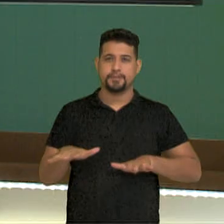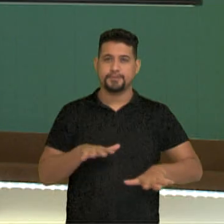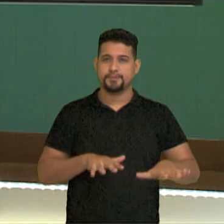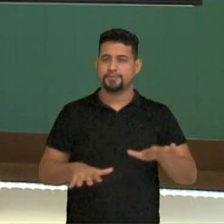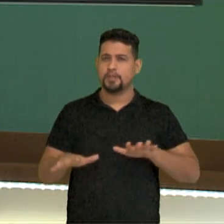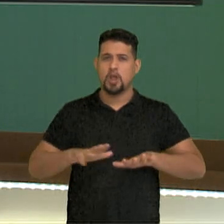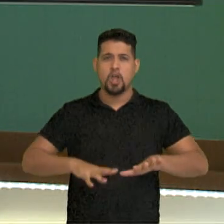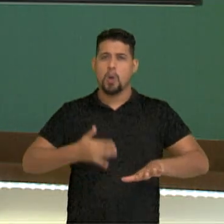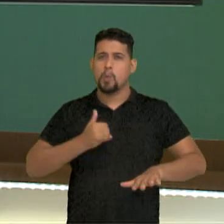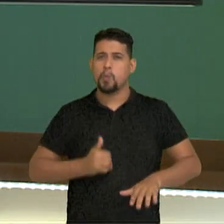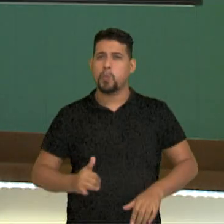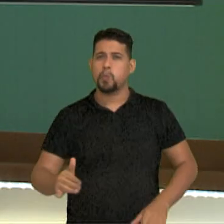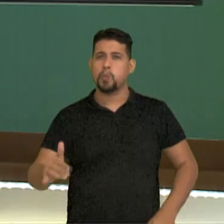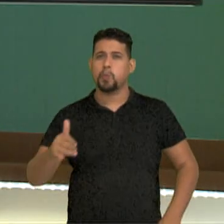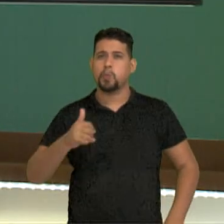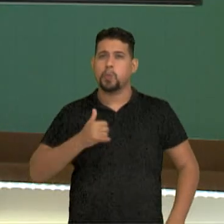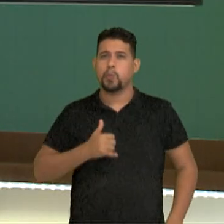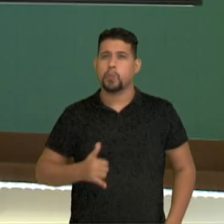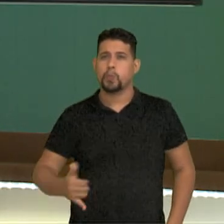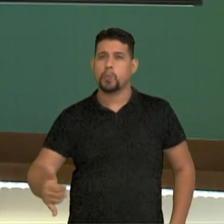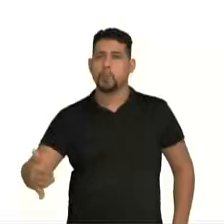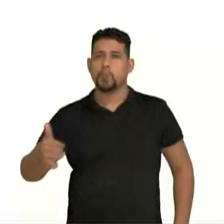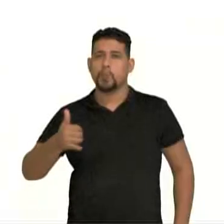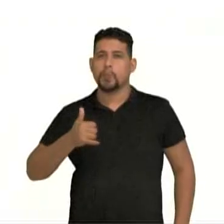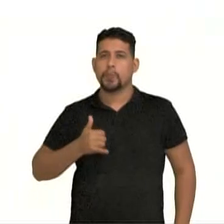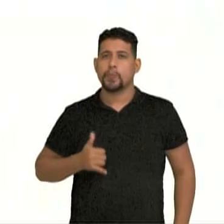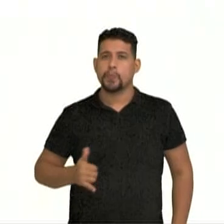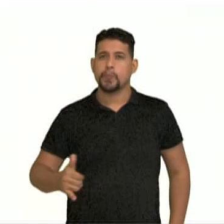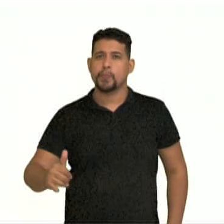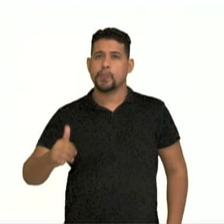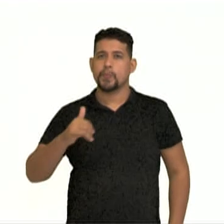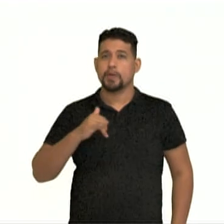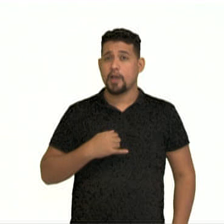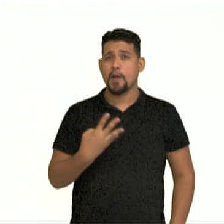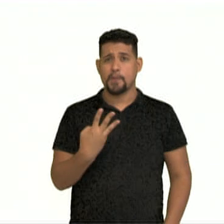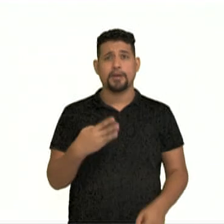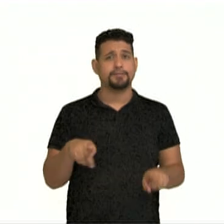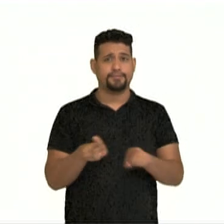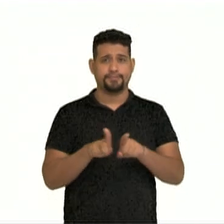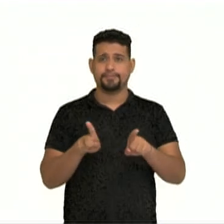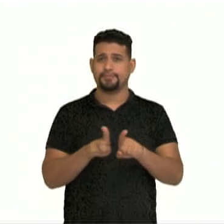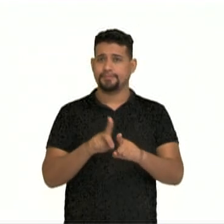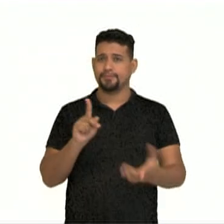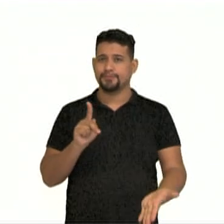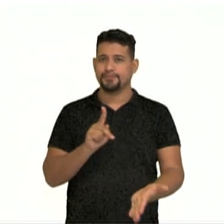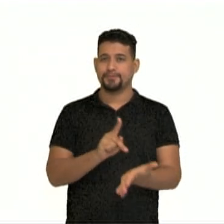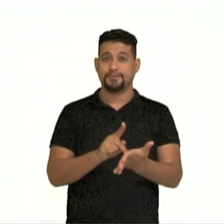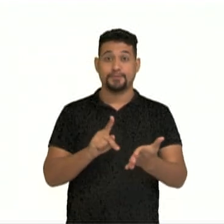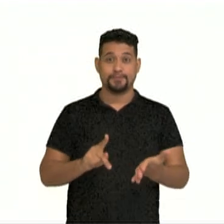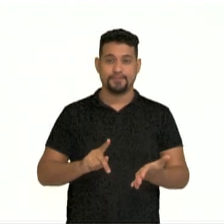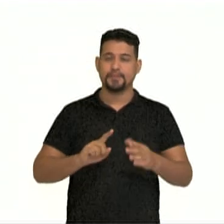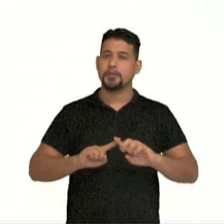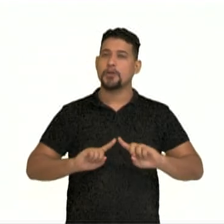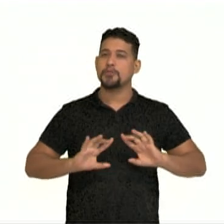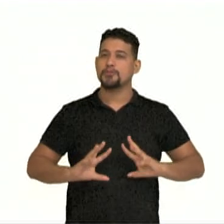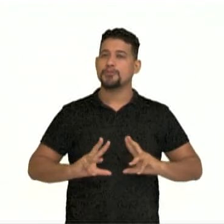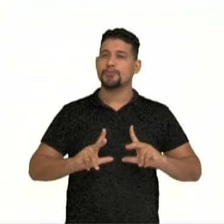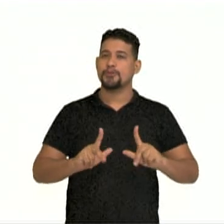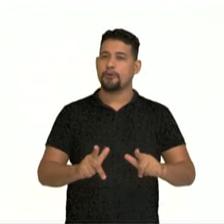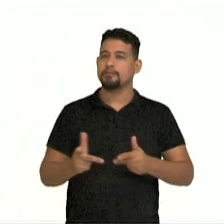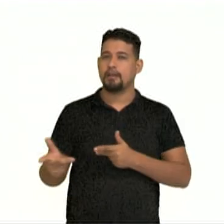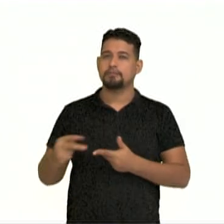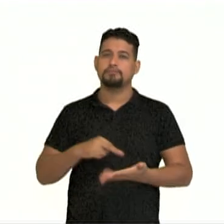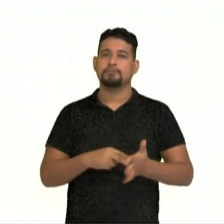com liberdade para se movimentar. Ou seja, pessoal, a 4 também é verdade. Logo, todas elas